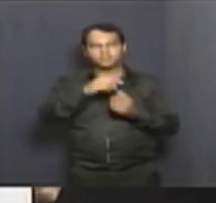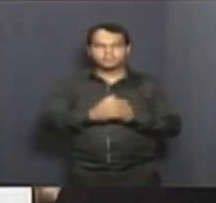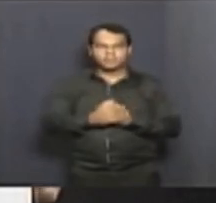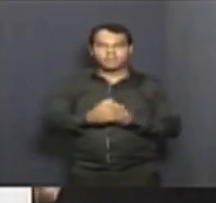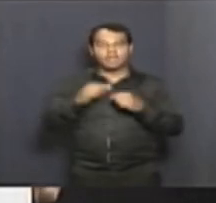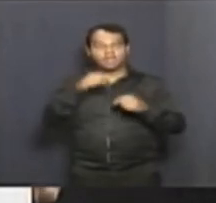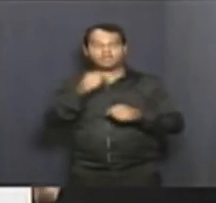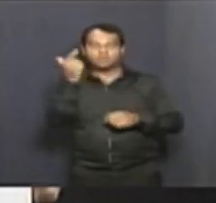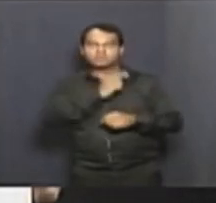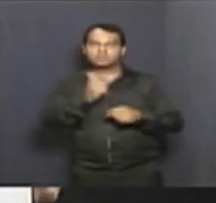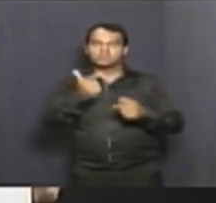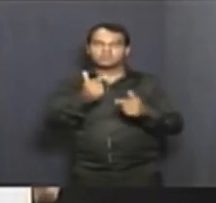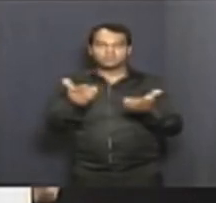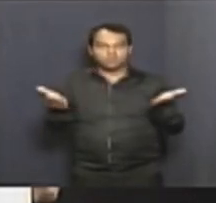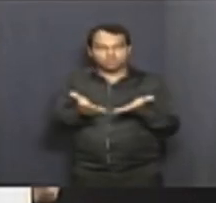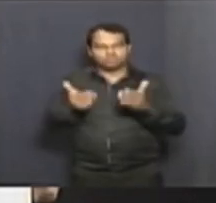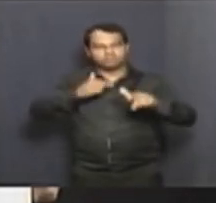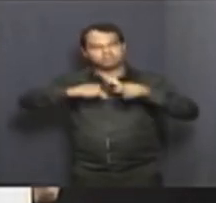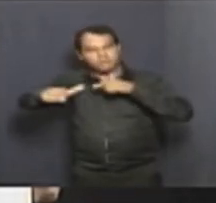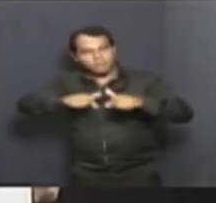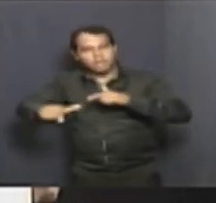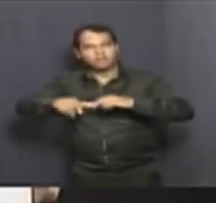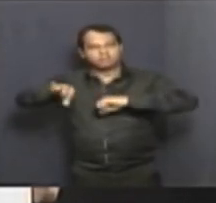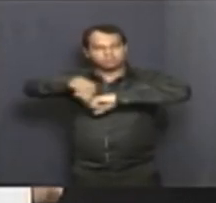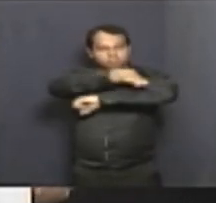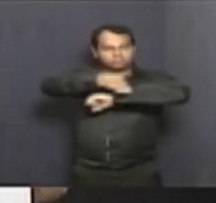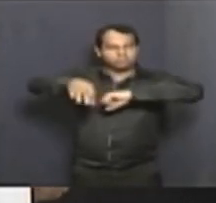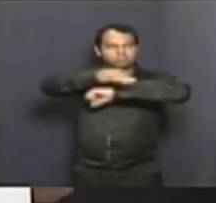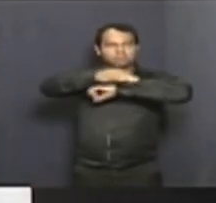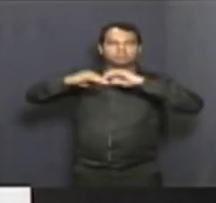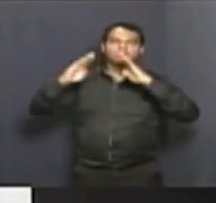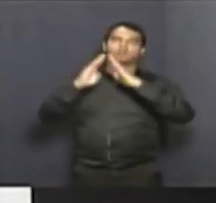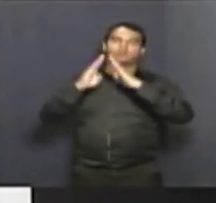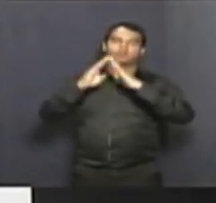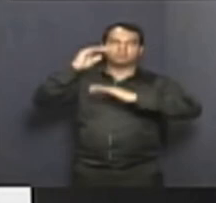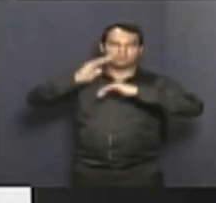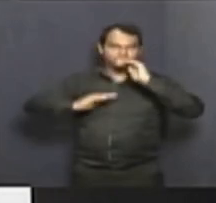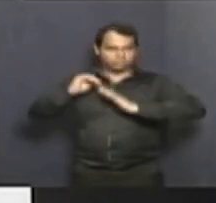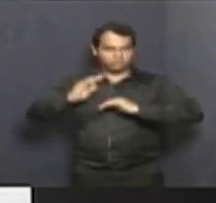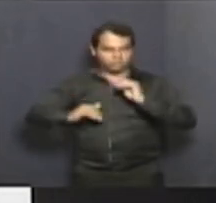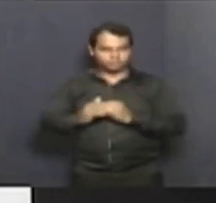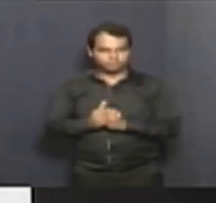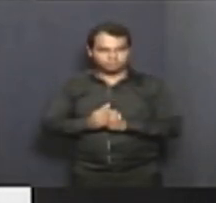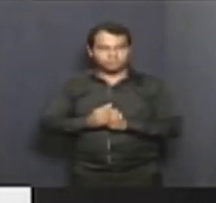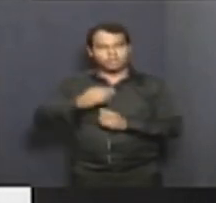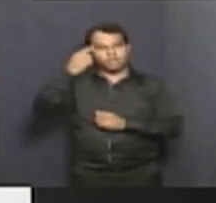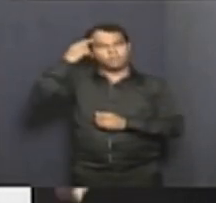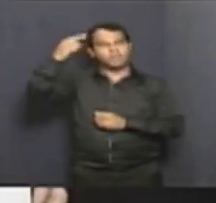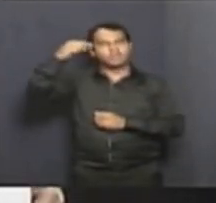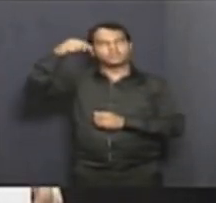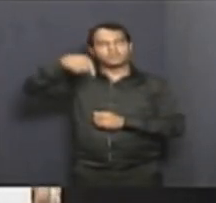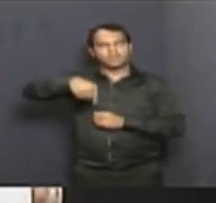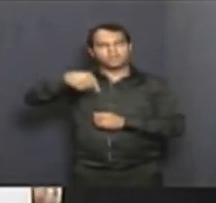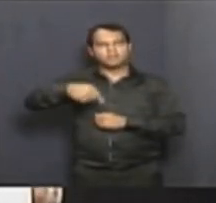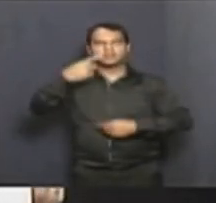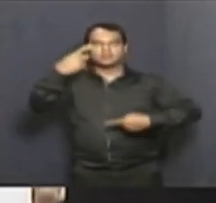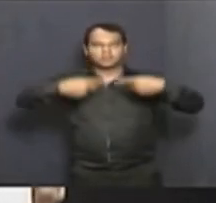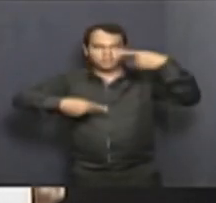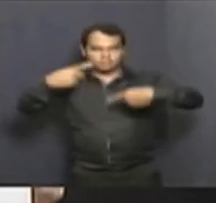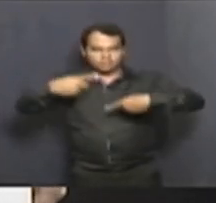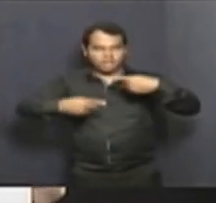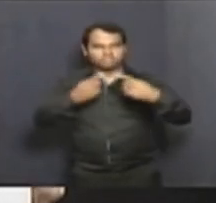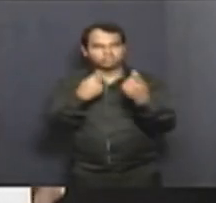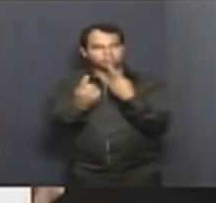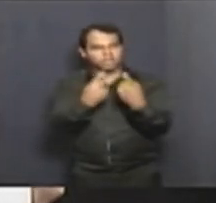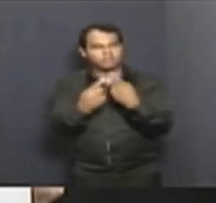minhas atividades como engenheiro civil penso que esse debate é mais uma